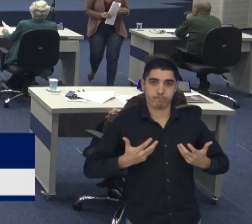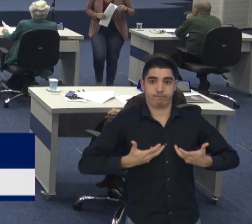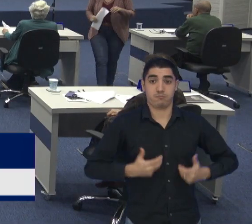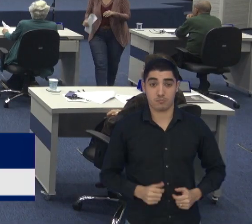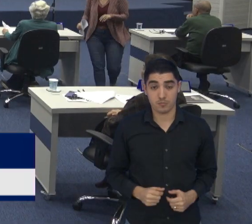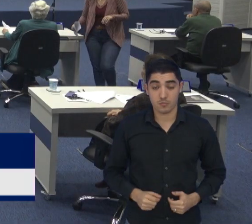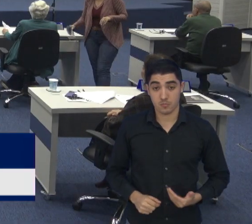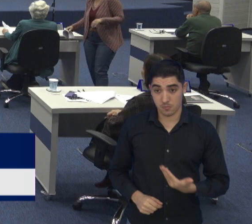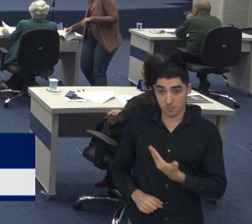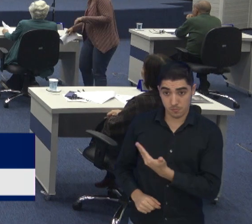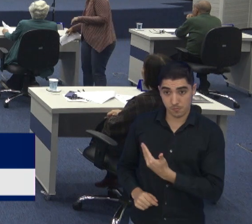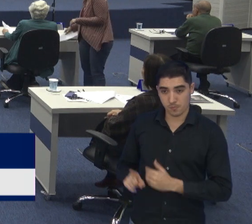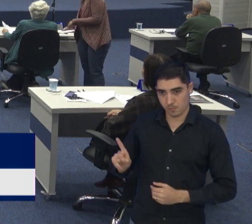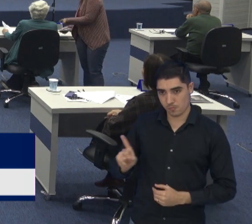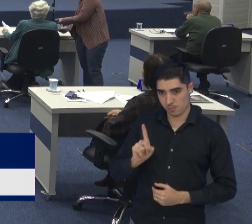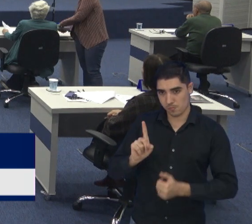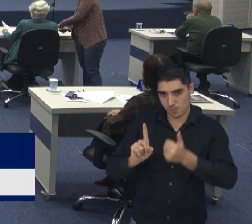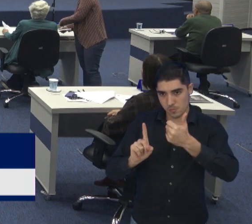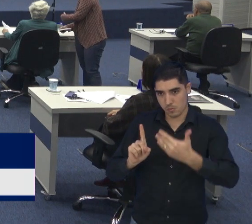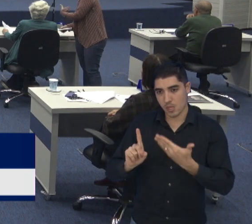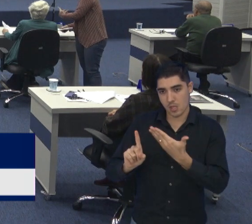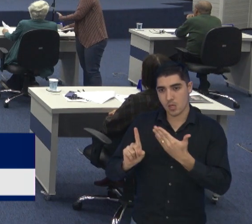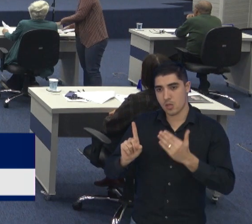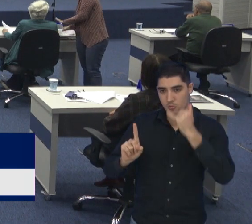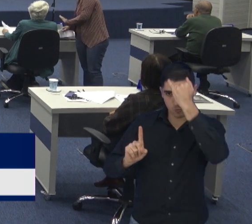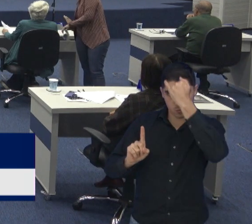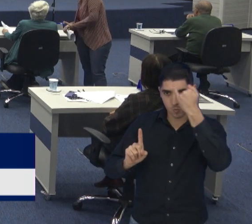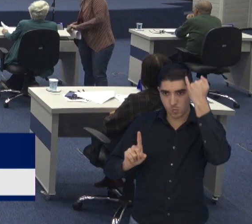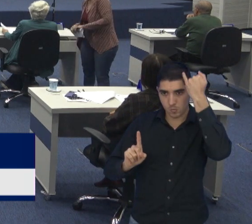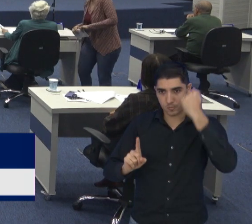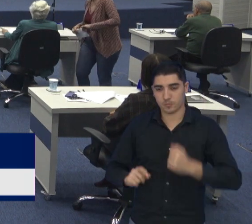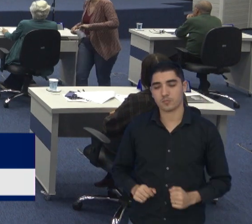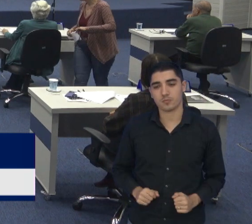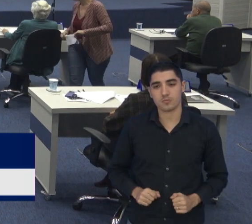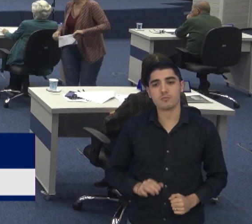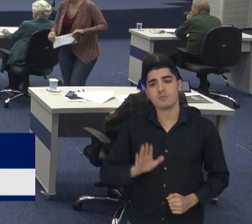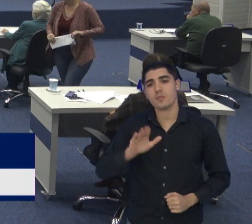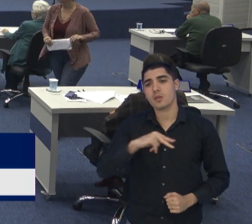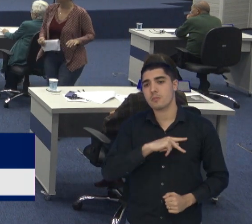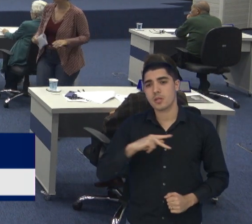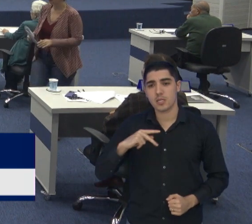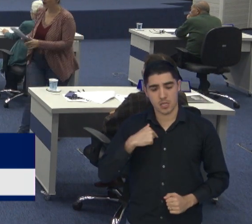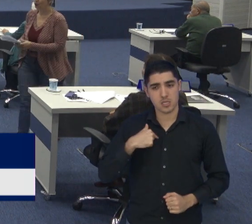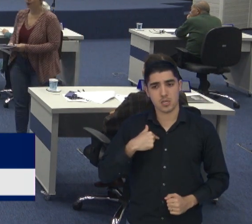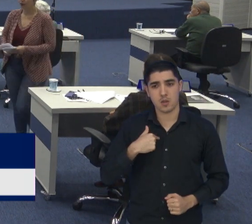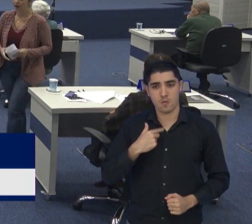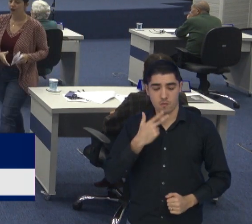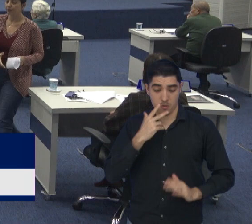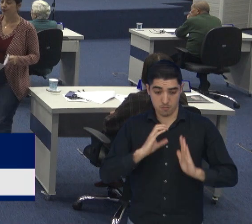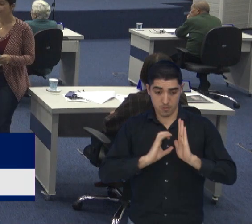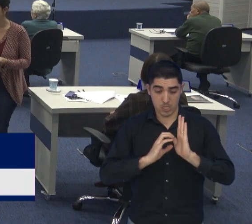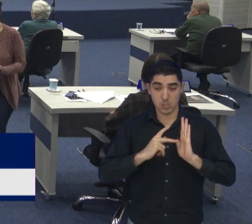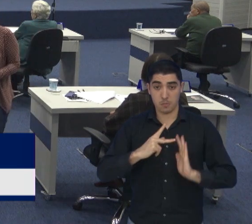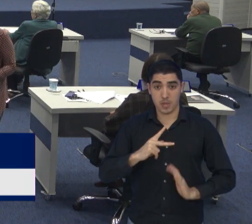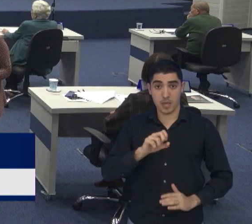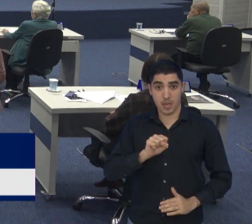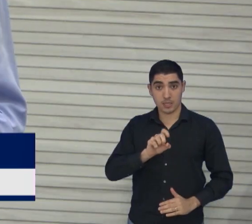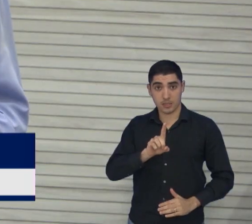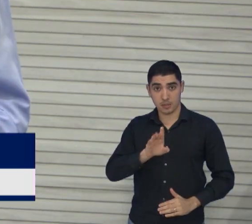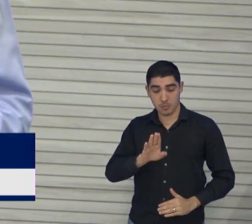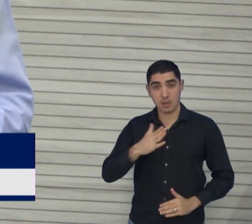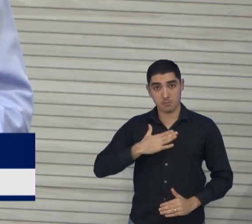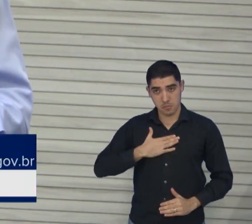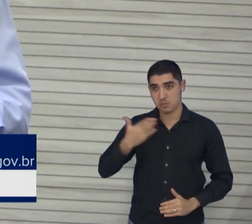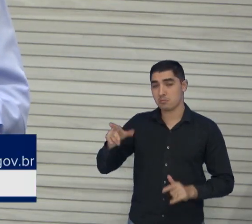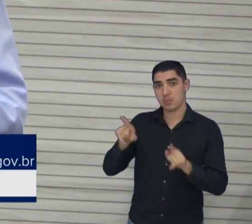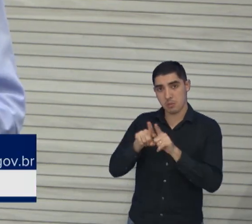Encaminhamento de votação, líder vereador doutor Zé Cláudio. Presidente, eu queria encaminhar o voto do PSDB, meio do Petit,